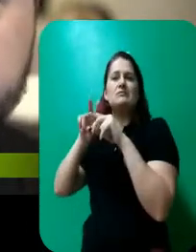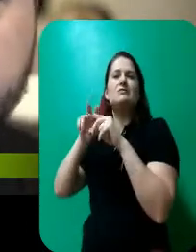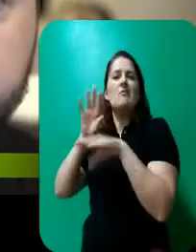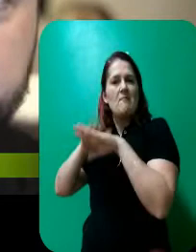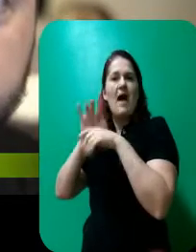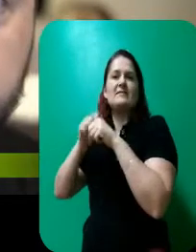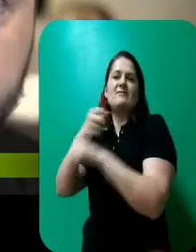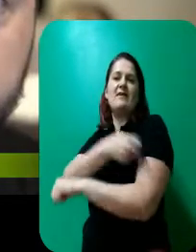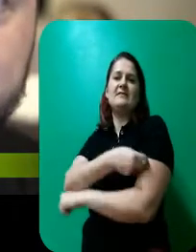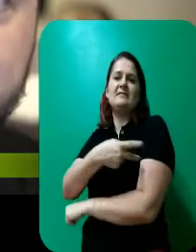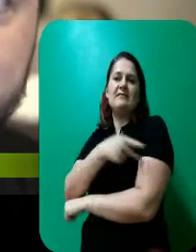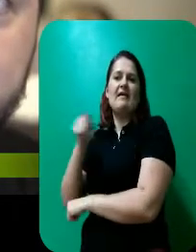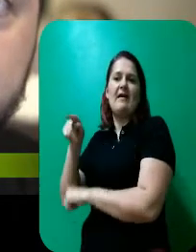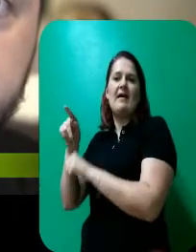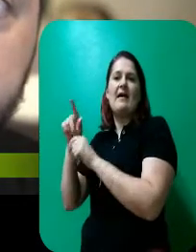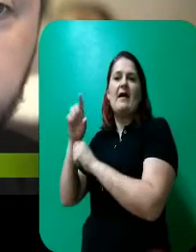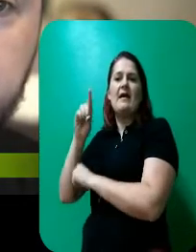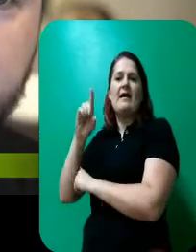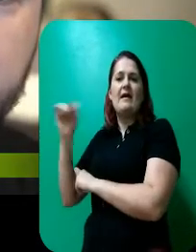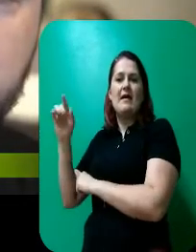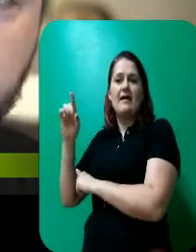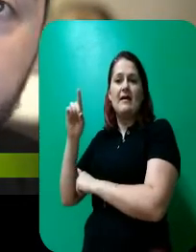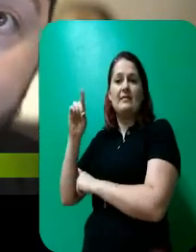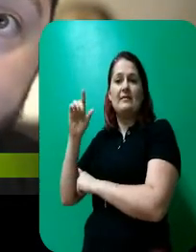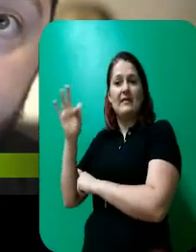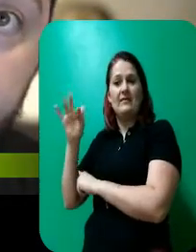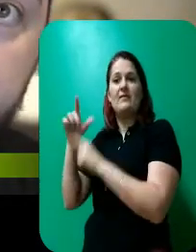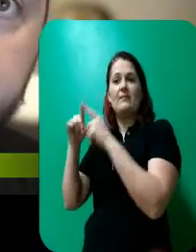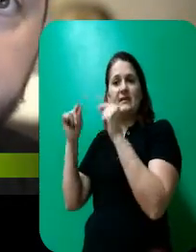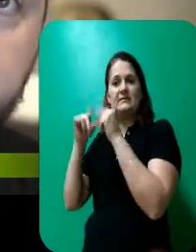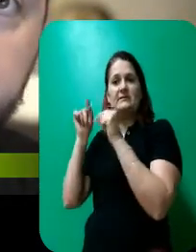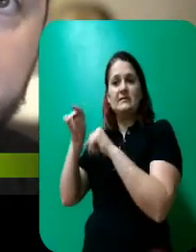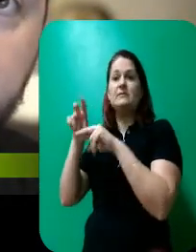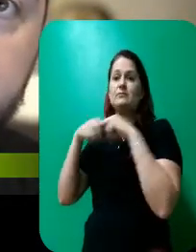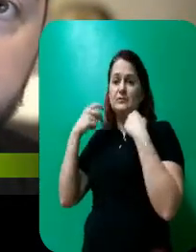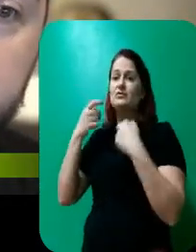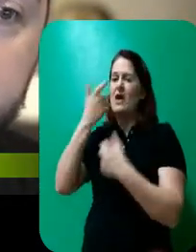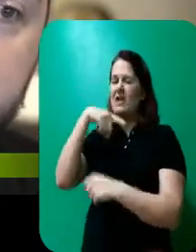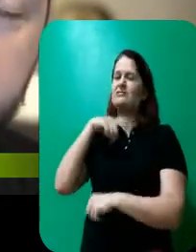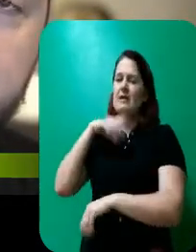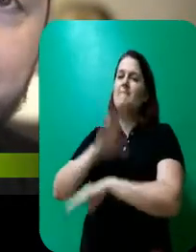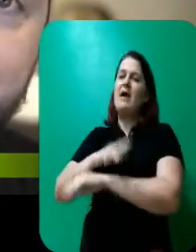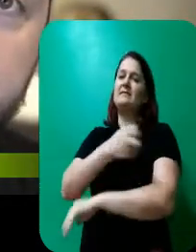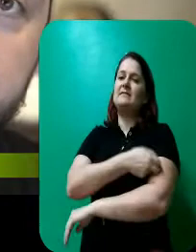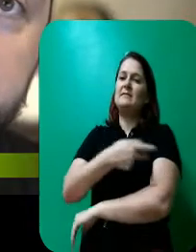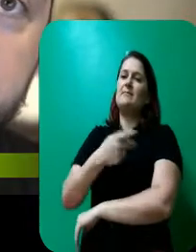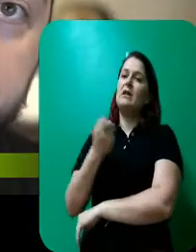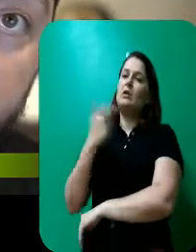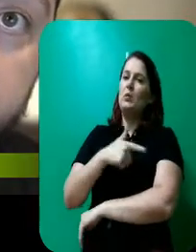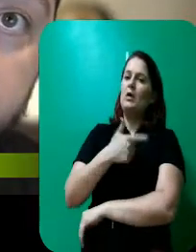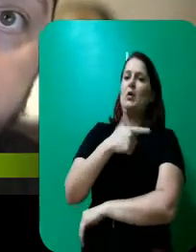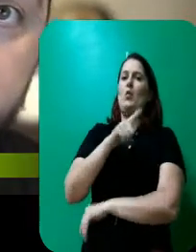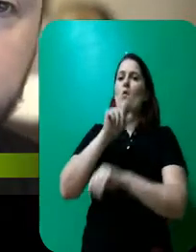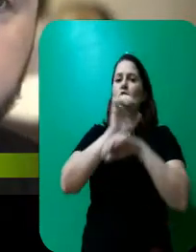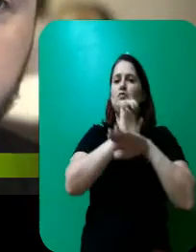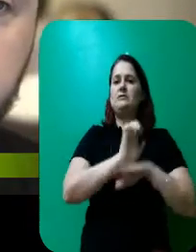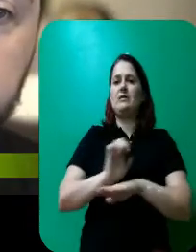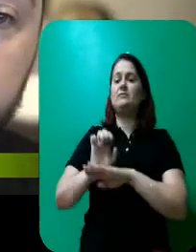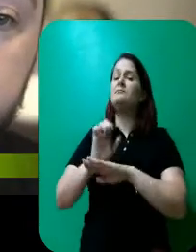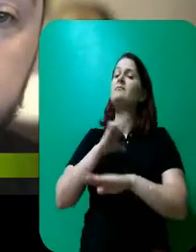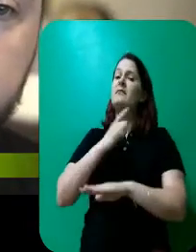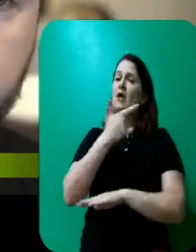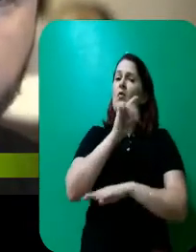e provavelmente são as pessoas mais testadas também. É provável que a gente tenha mais casos acontecendo em estados mais populosos, em cidades